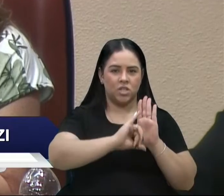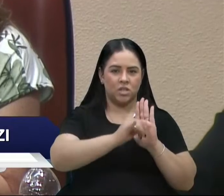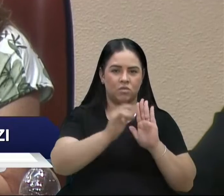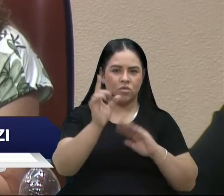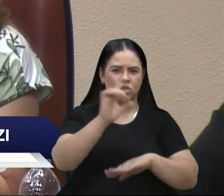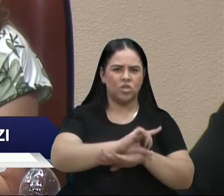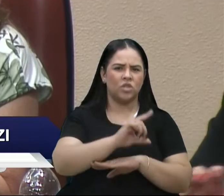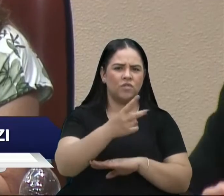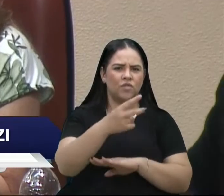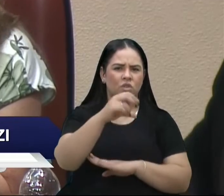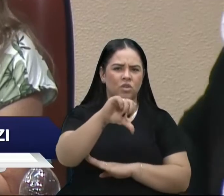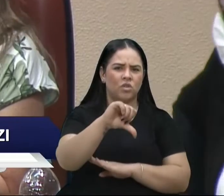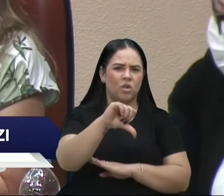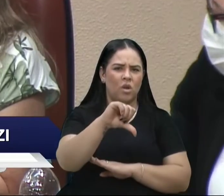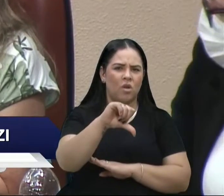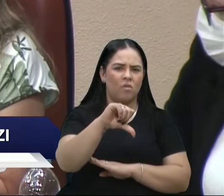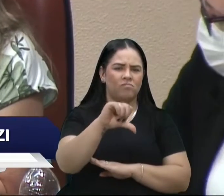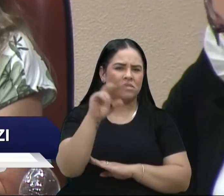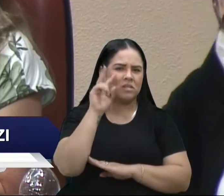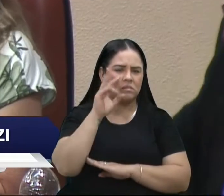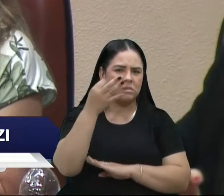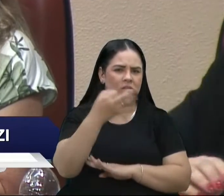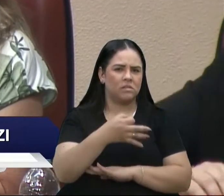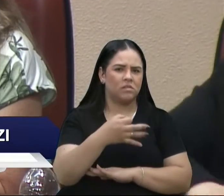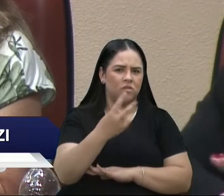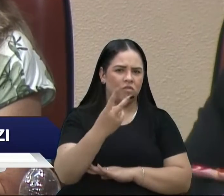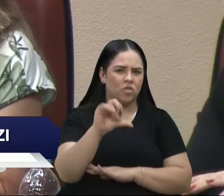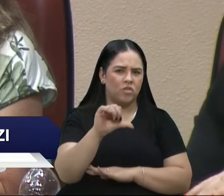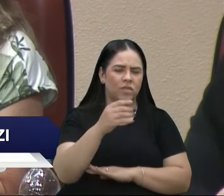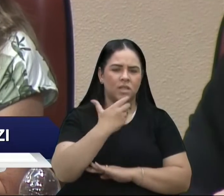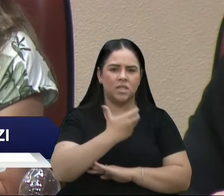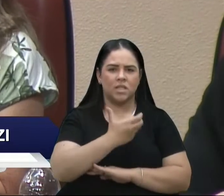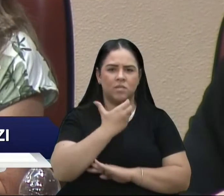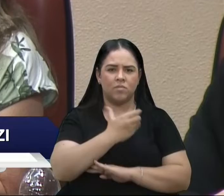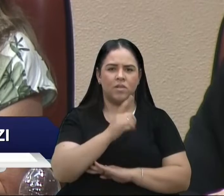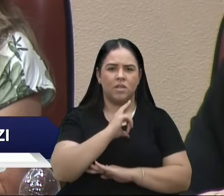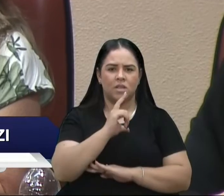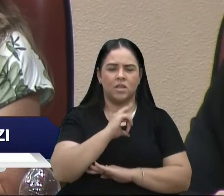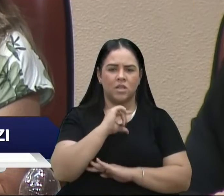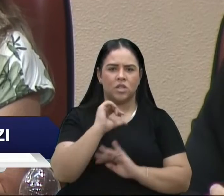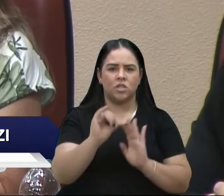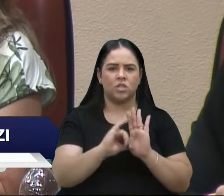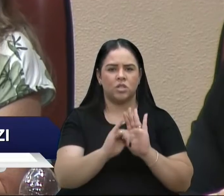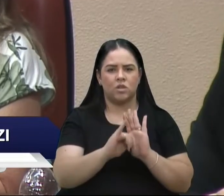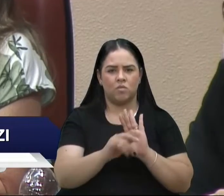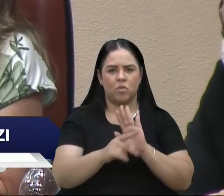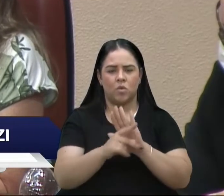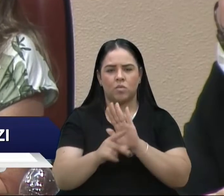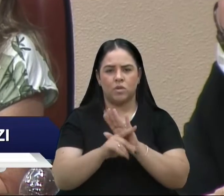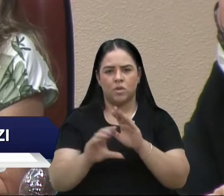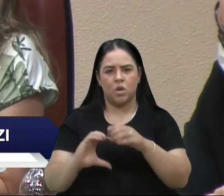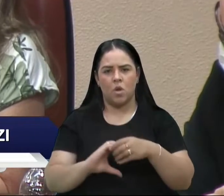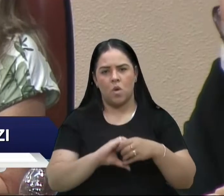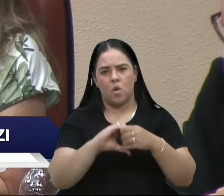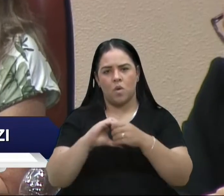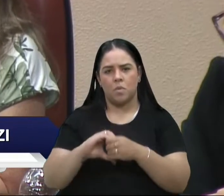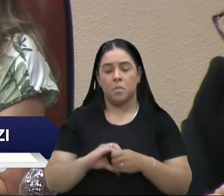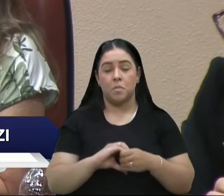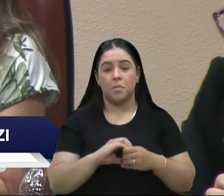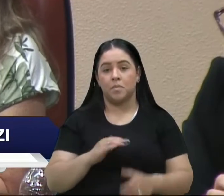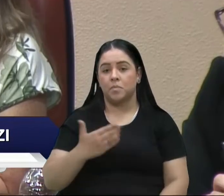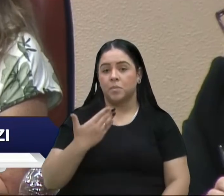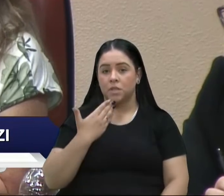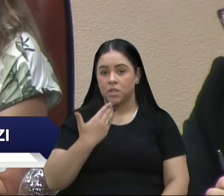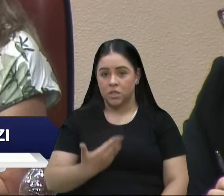29, talvez a Cláudia saiba, dia 29 de dezembro haverá um chamamento público deste consórcio, onde serão